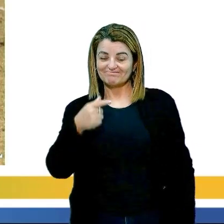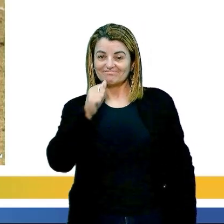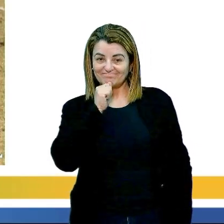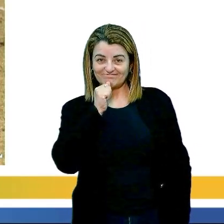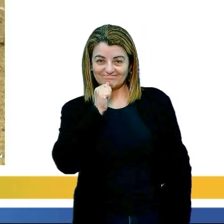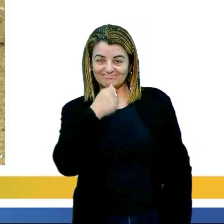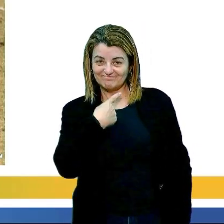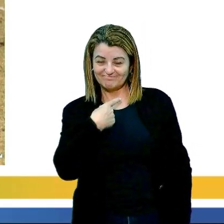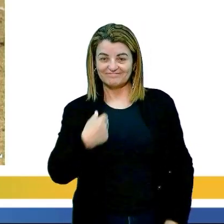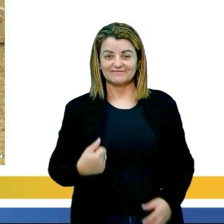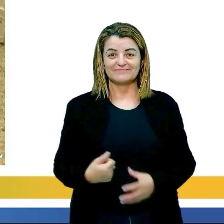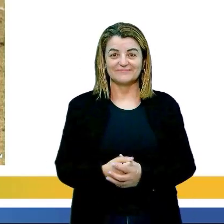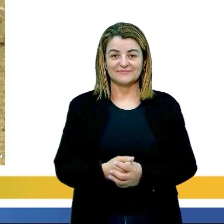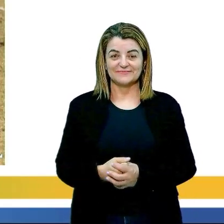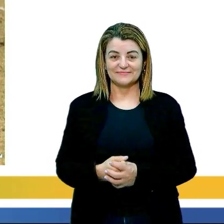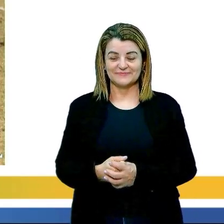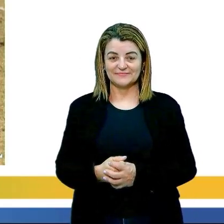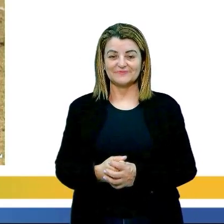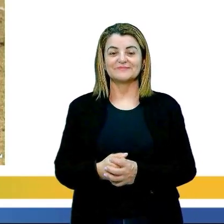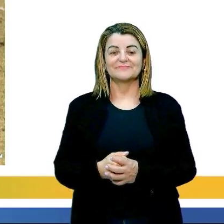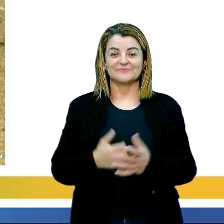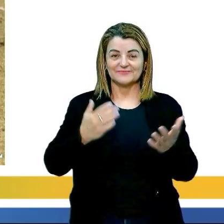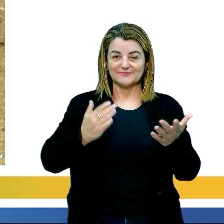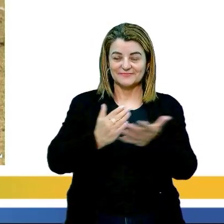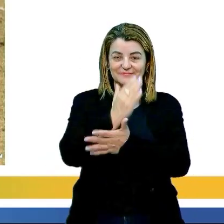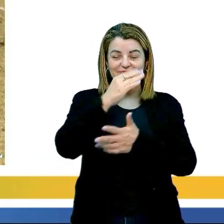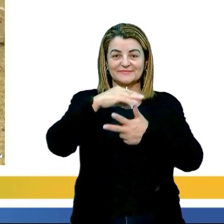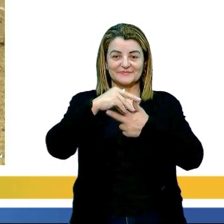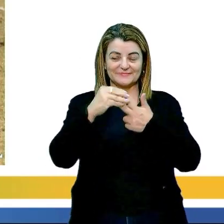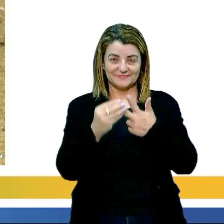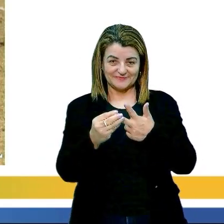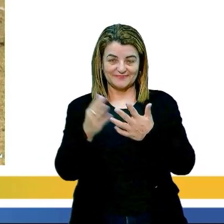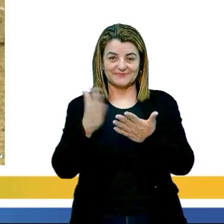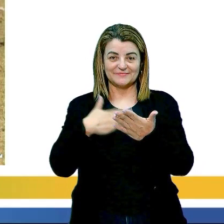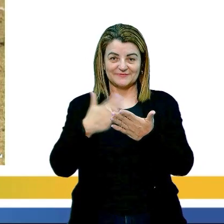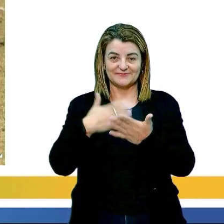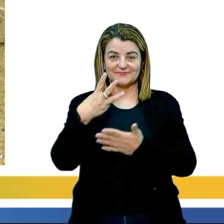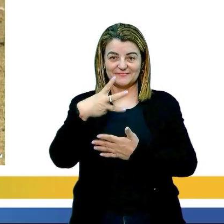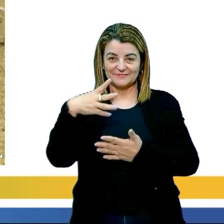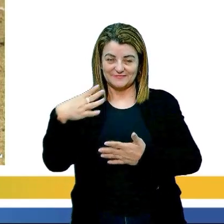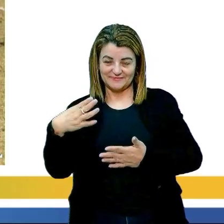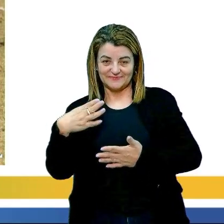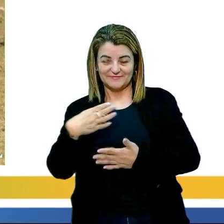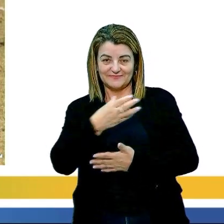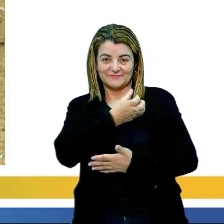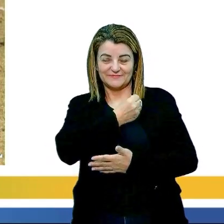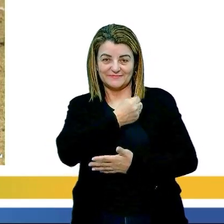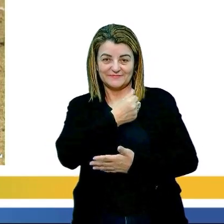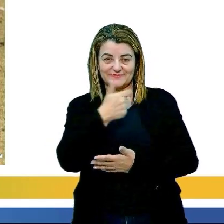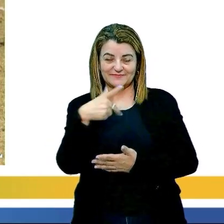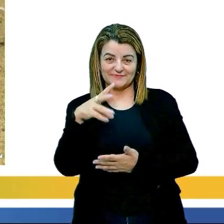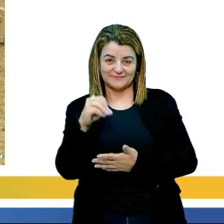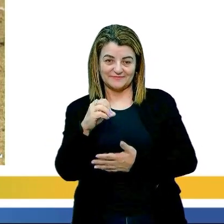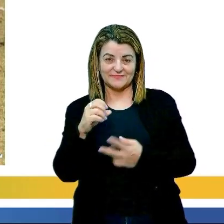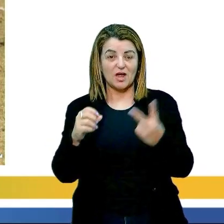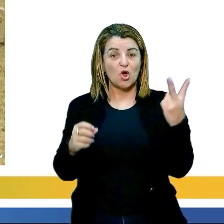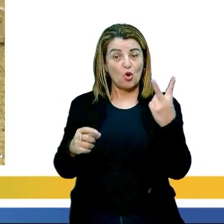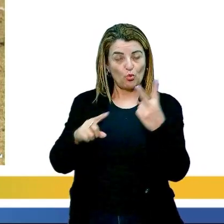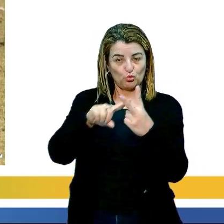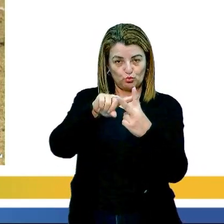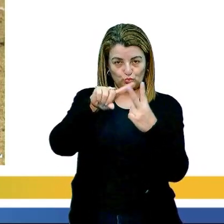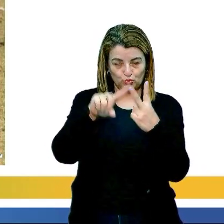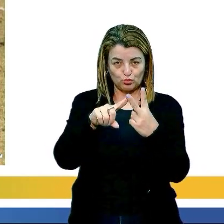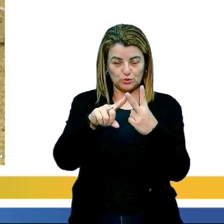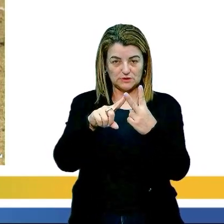Ainda a prova Enem, página 34, questão 20. Duas espécies com